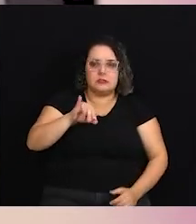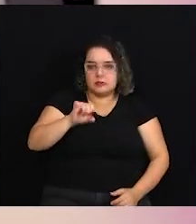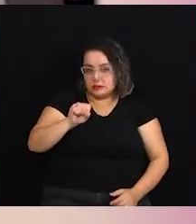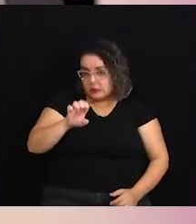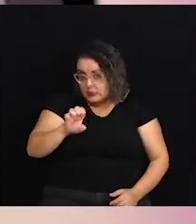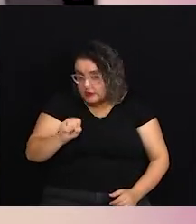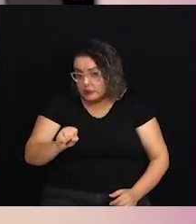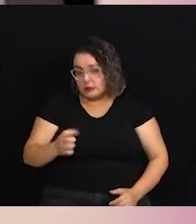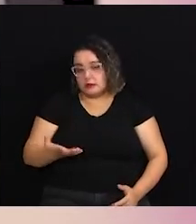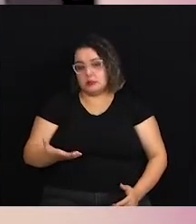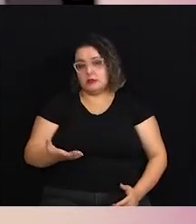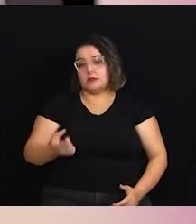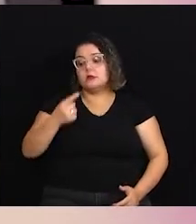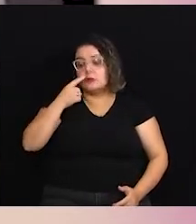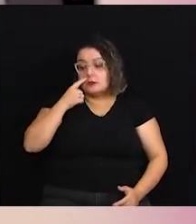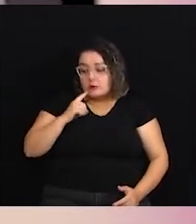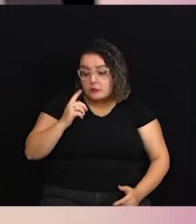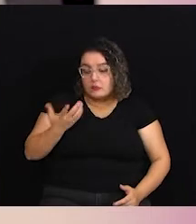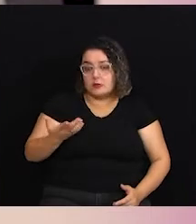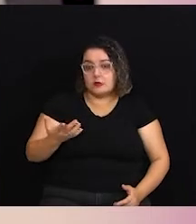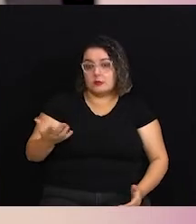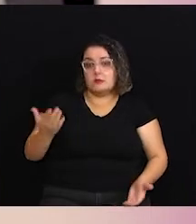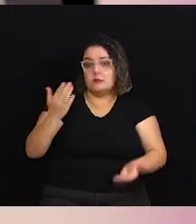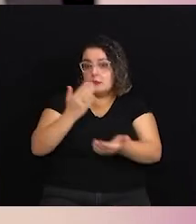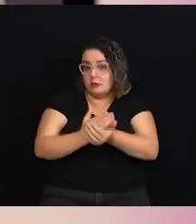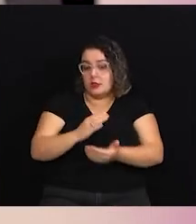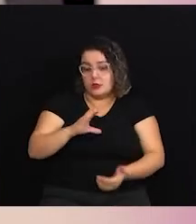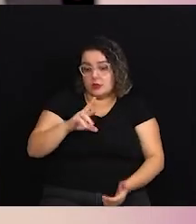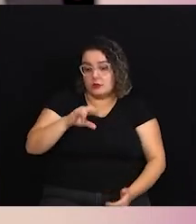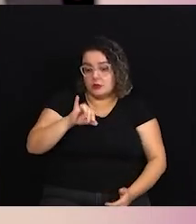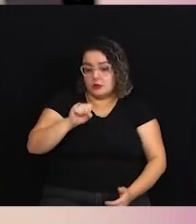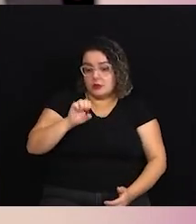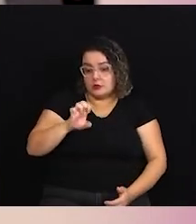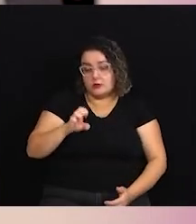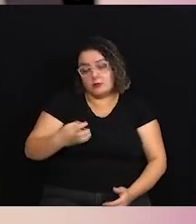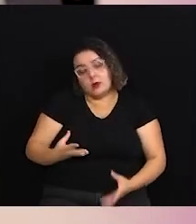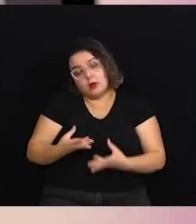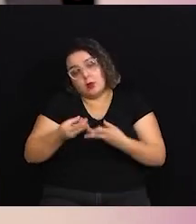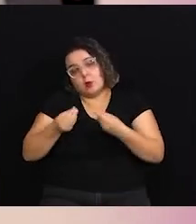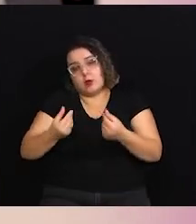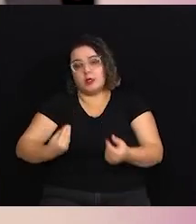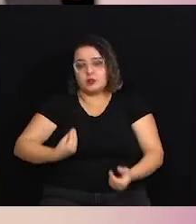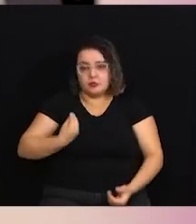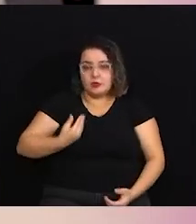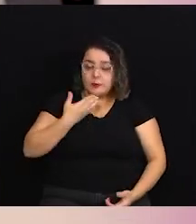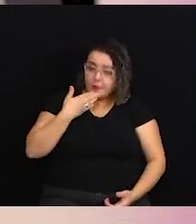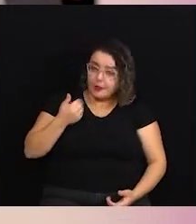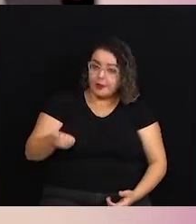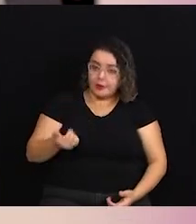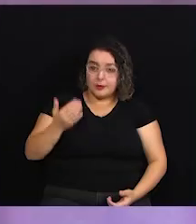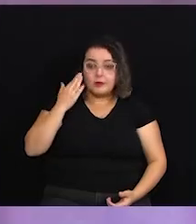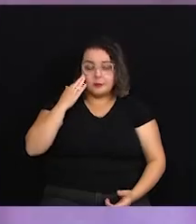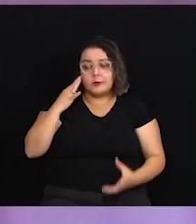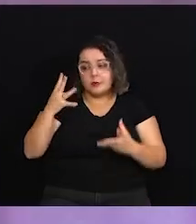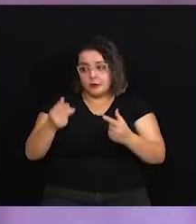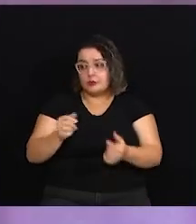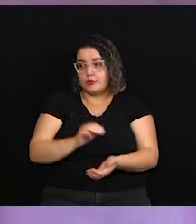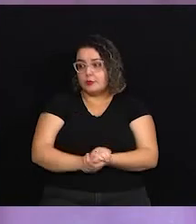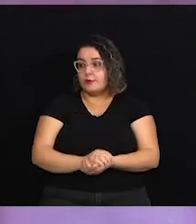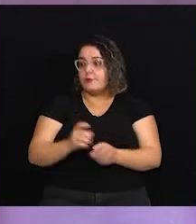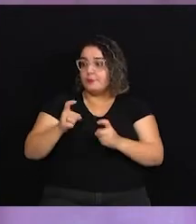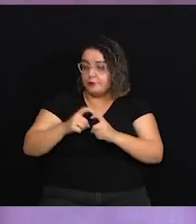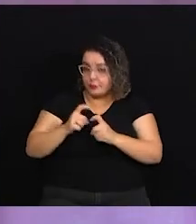quando a pessoa fica sem crise de virando a pessoa tem uma qualidade de vida melhor né então a gente sabe tudo isso